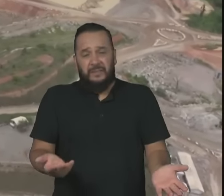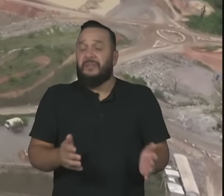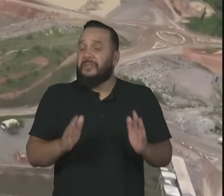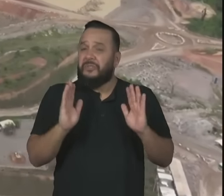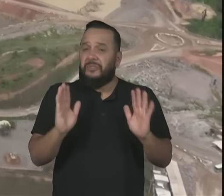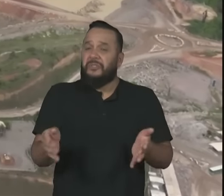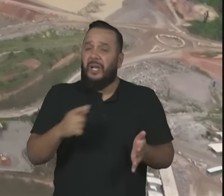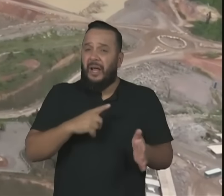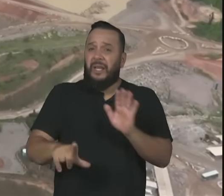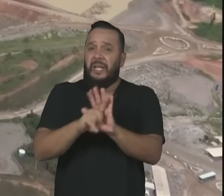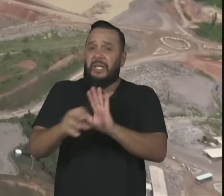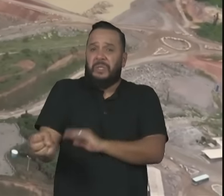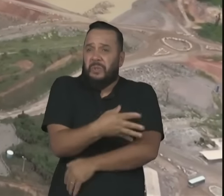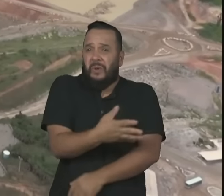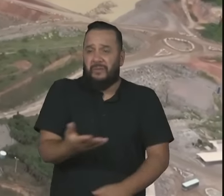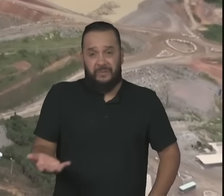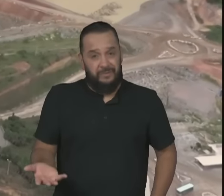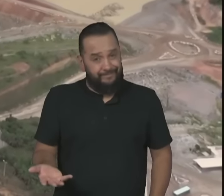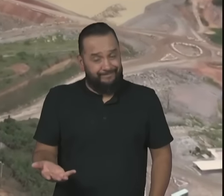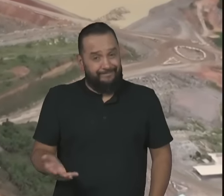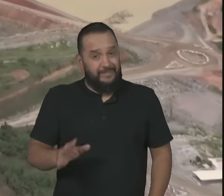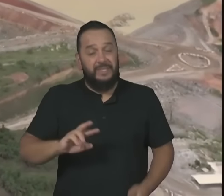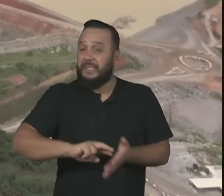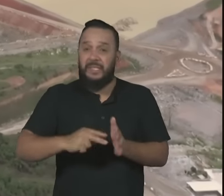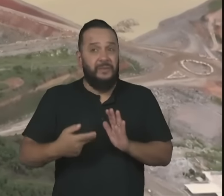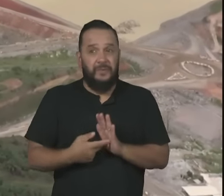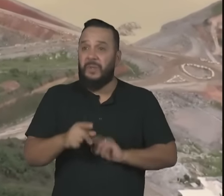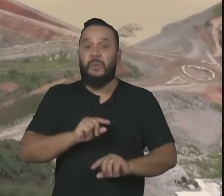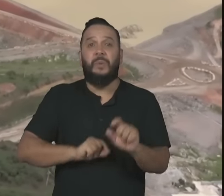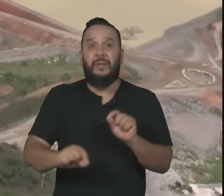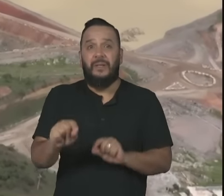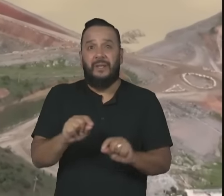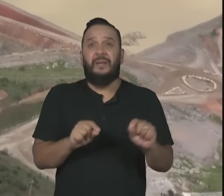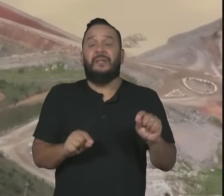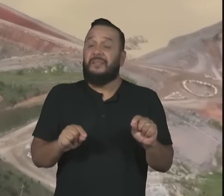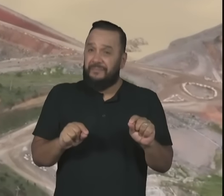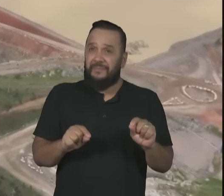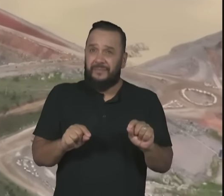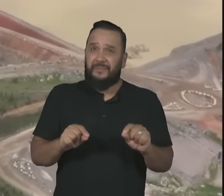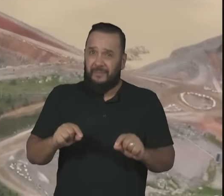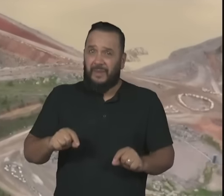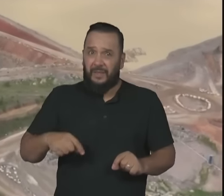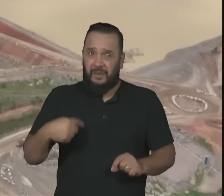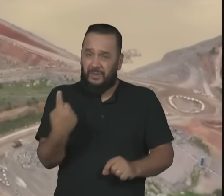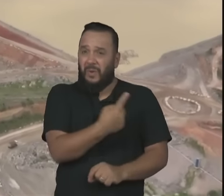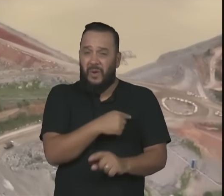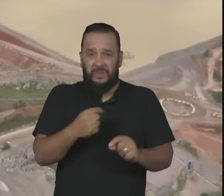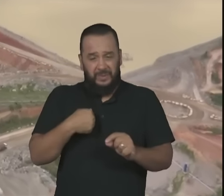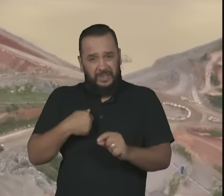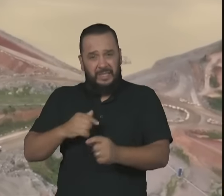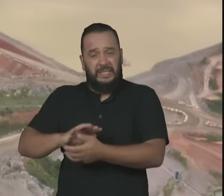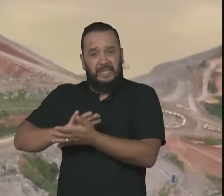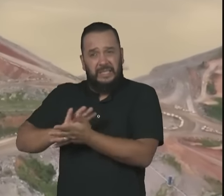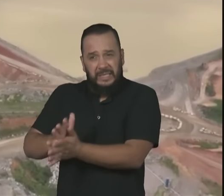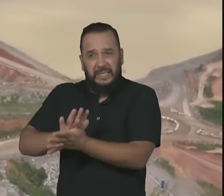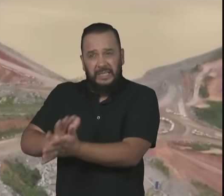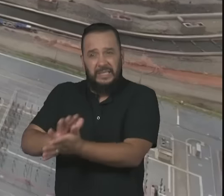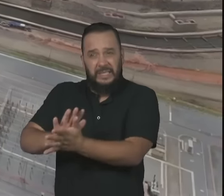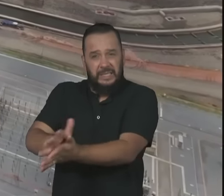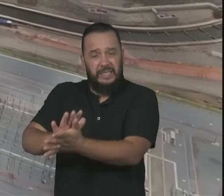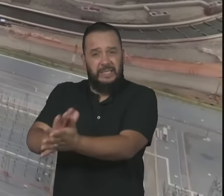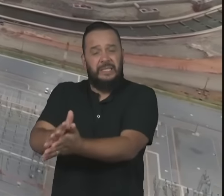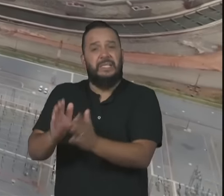de instalação e de operação. Na prática, nós vamos destruir o que nós fazemos há mais de 40